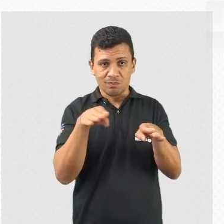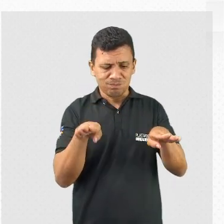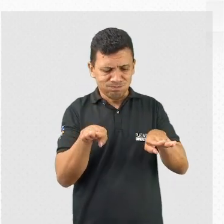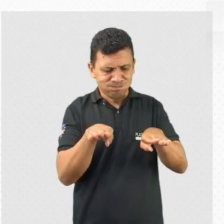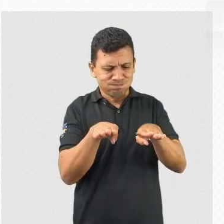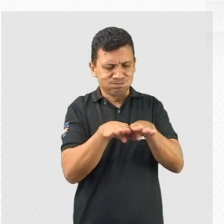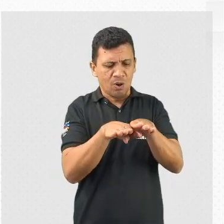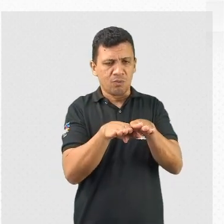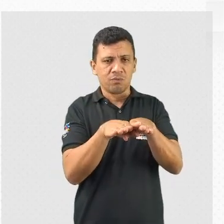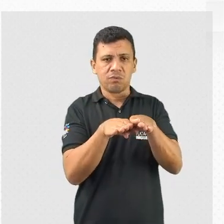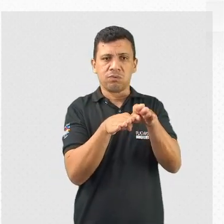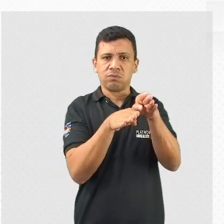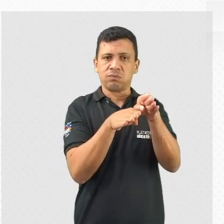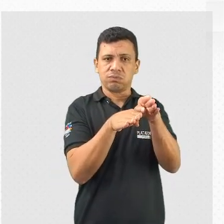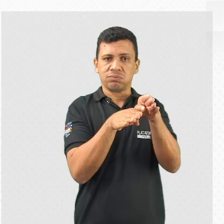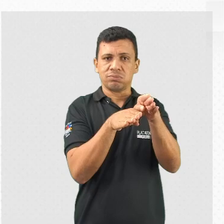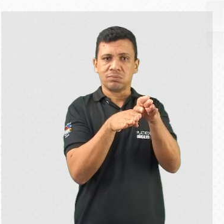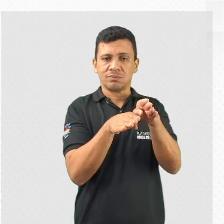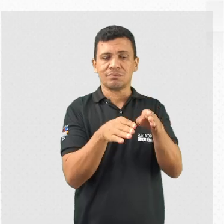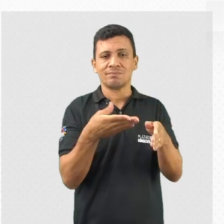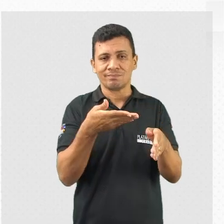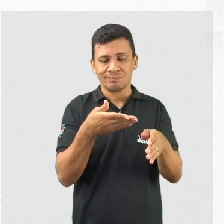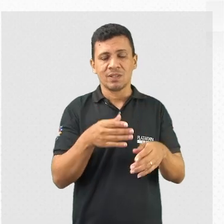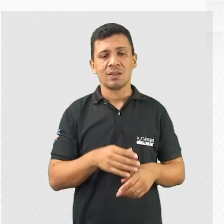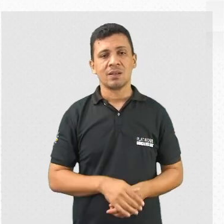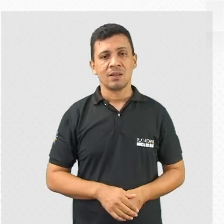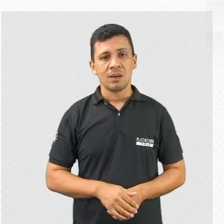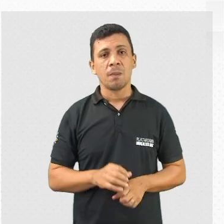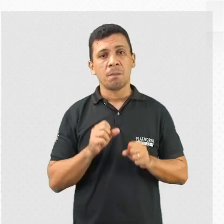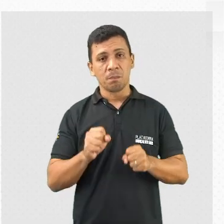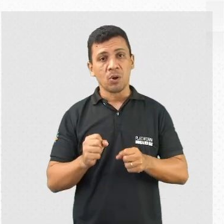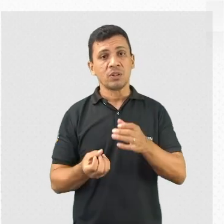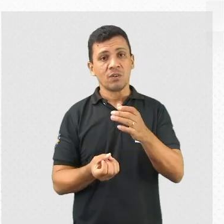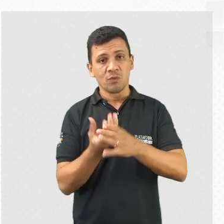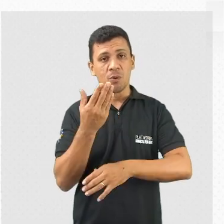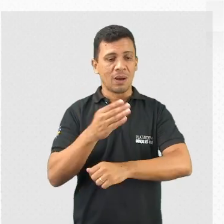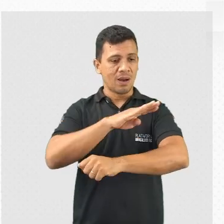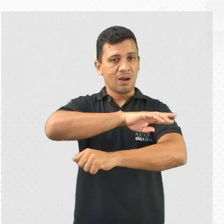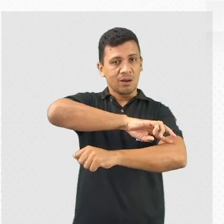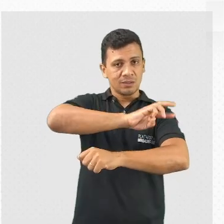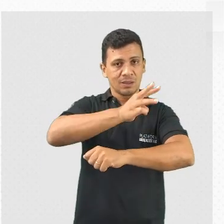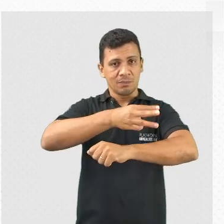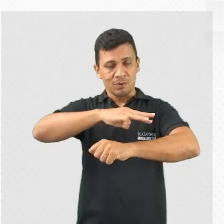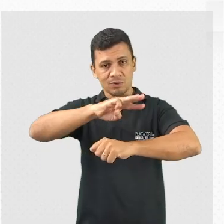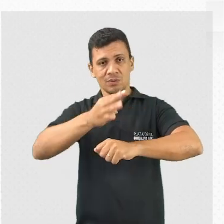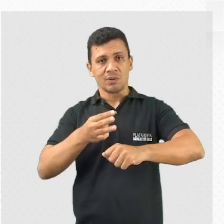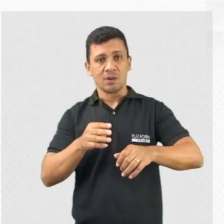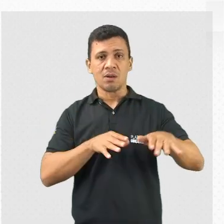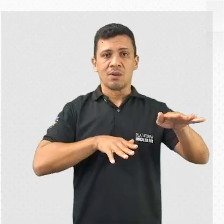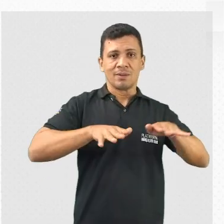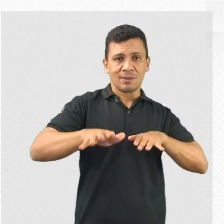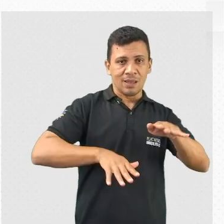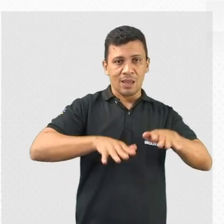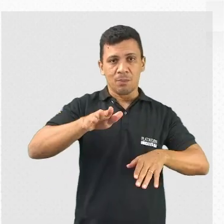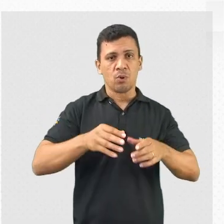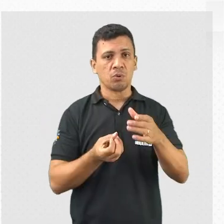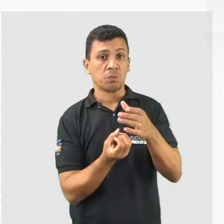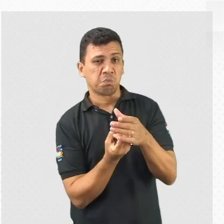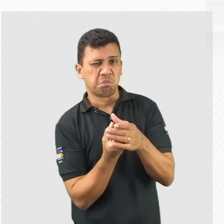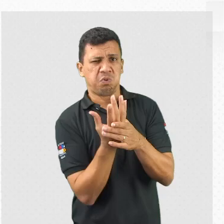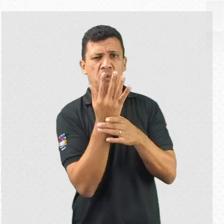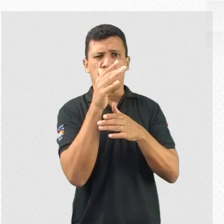umas contra as outras, ó. Pum! Tá? Podem formar cadeias montanhosas, terremotos, erupções vulcânicas, tá